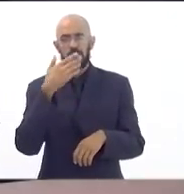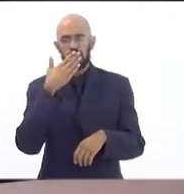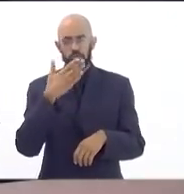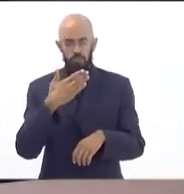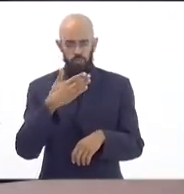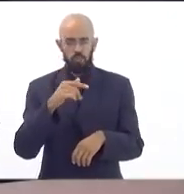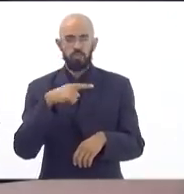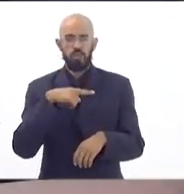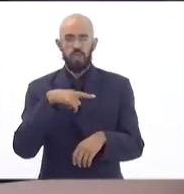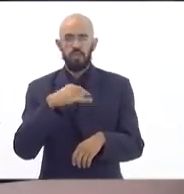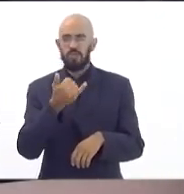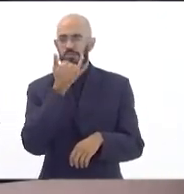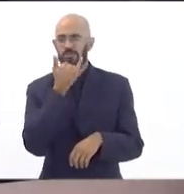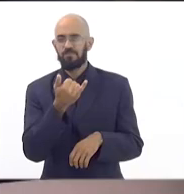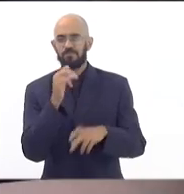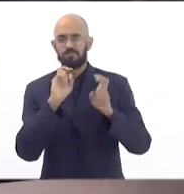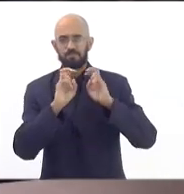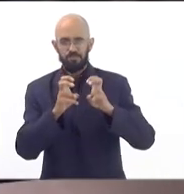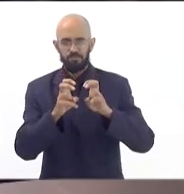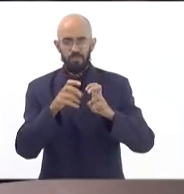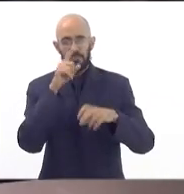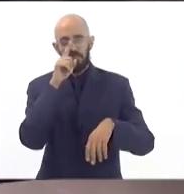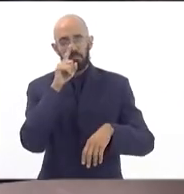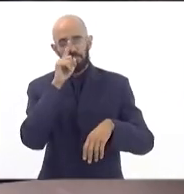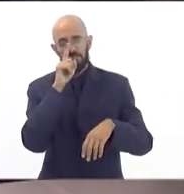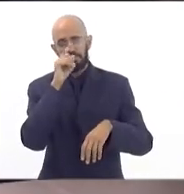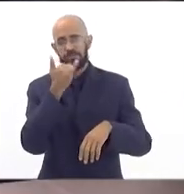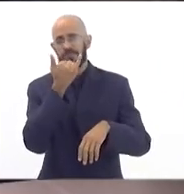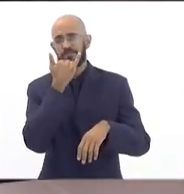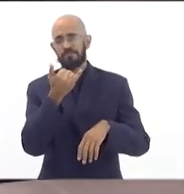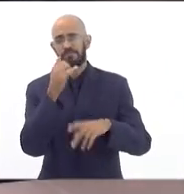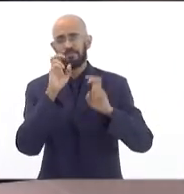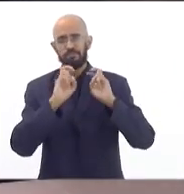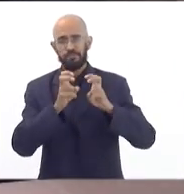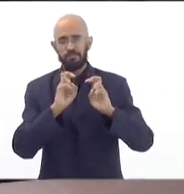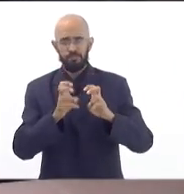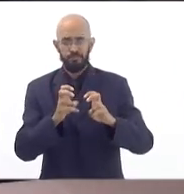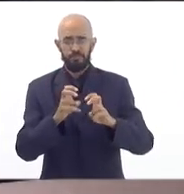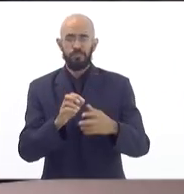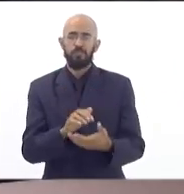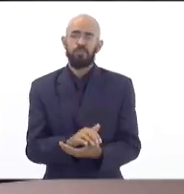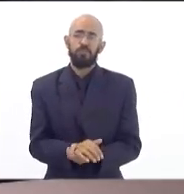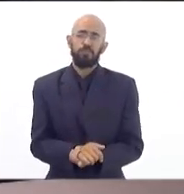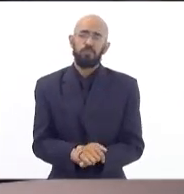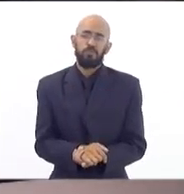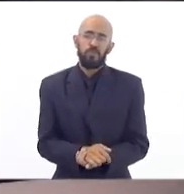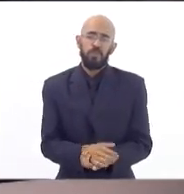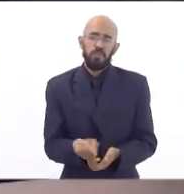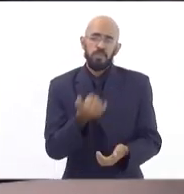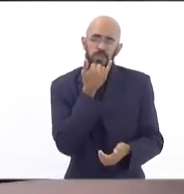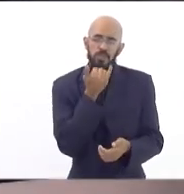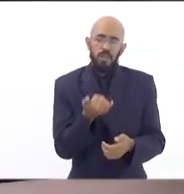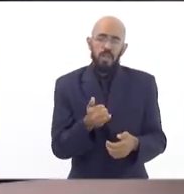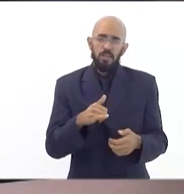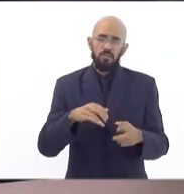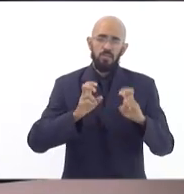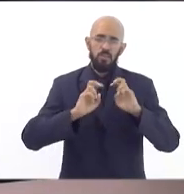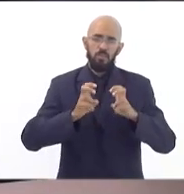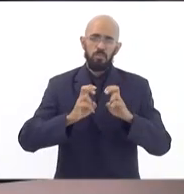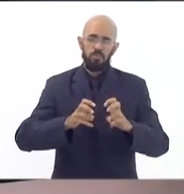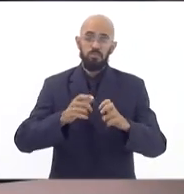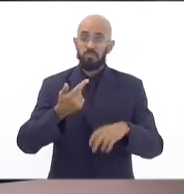o desastre Ferroviário perigo de desastre Ferroviário é um desastre Ferroviário pomposo